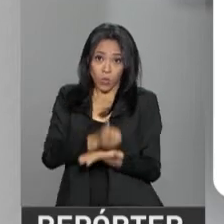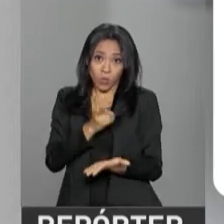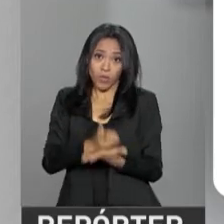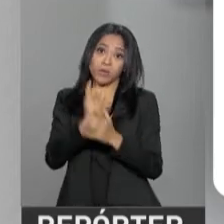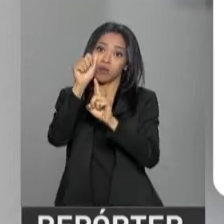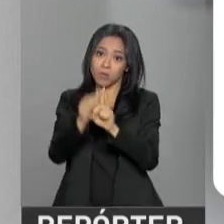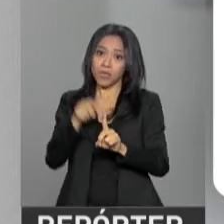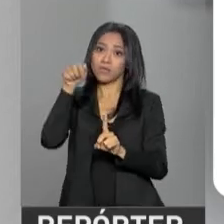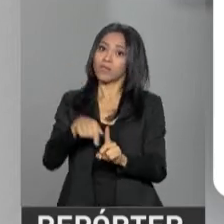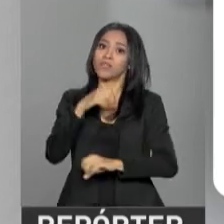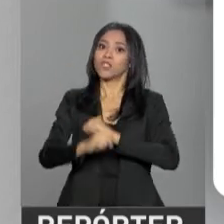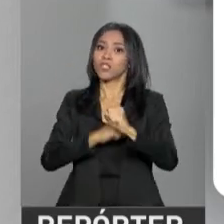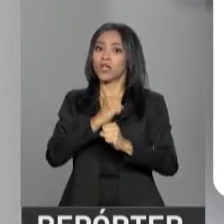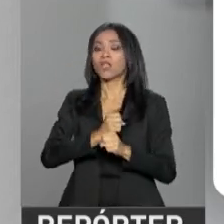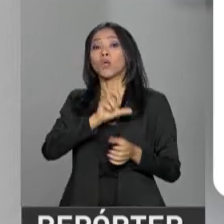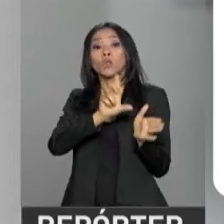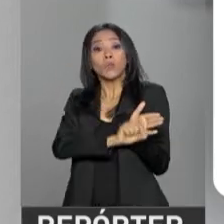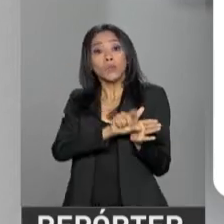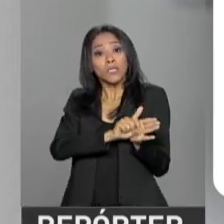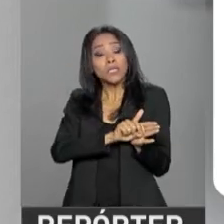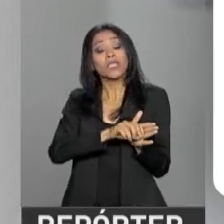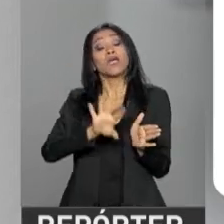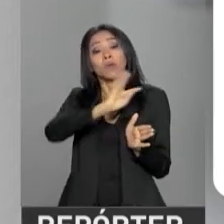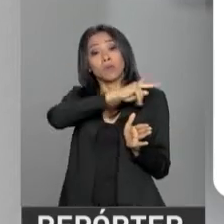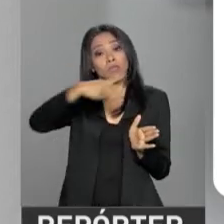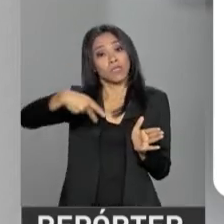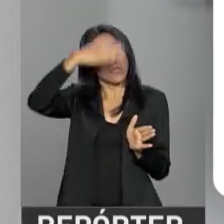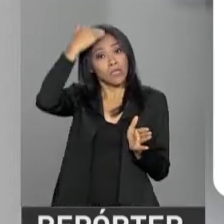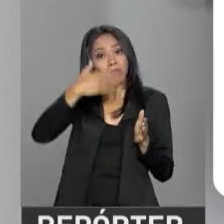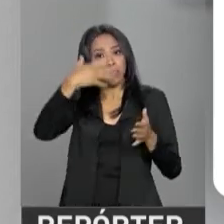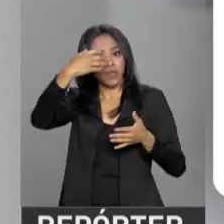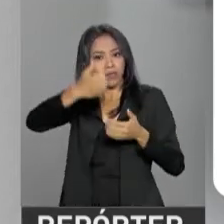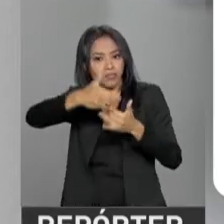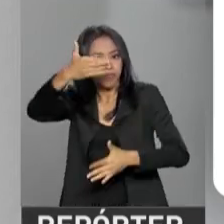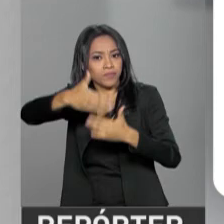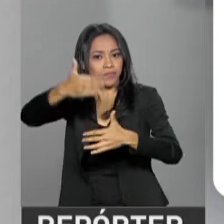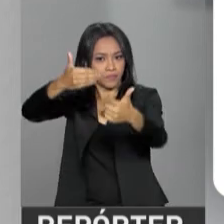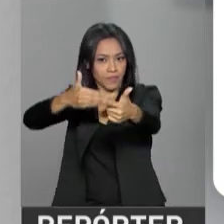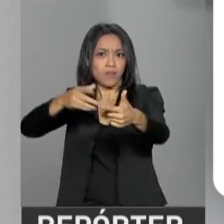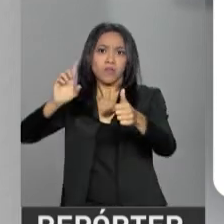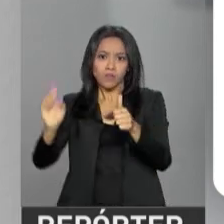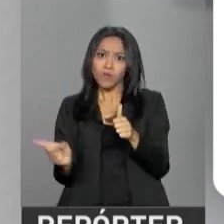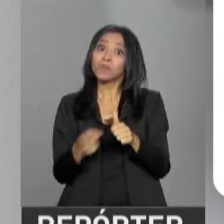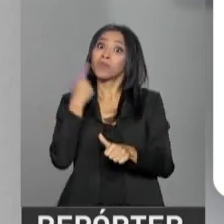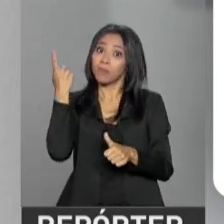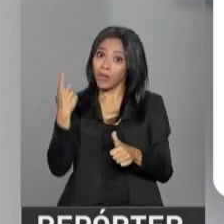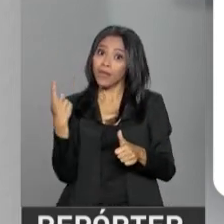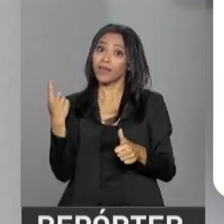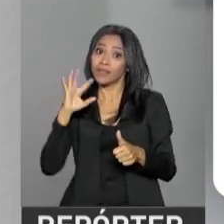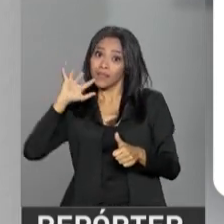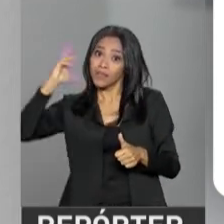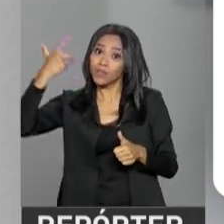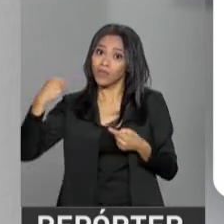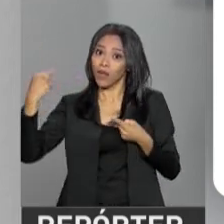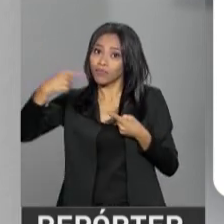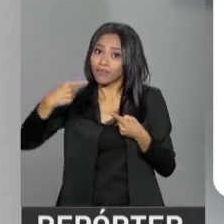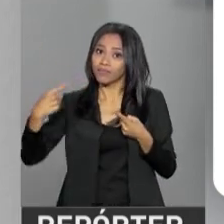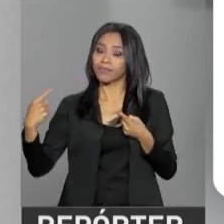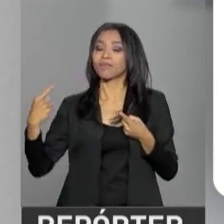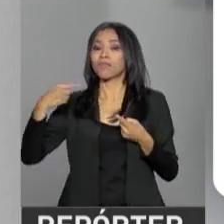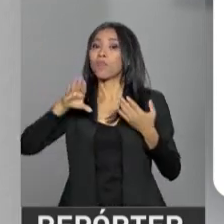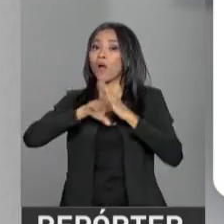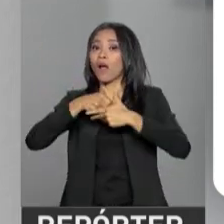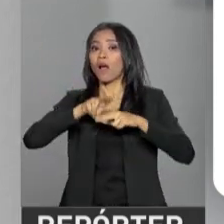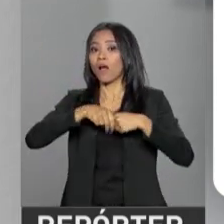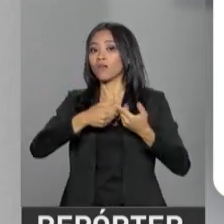ano. Pelo Twitter, o presidente Michel Temer disse que foram dados apenas os primeiros passos com a intervenção no Rio de Janeiro e que